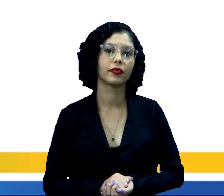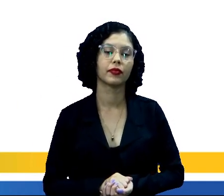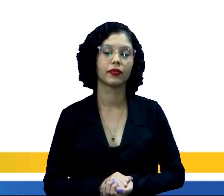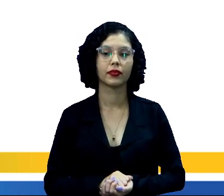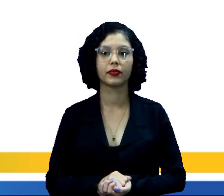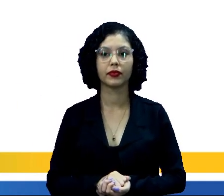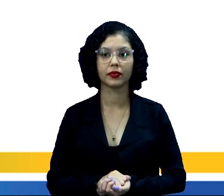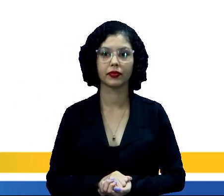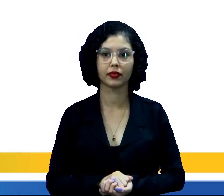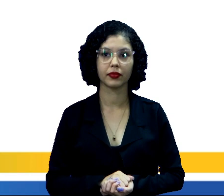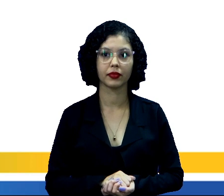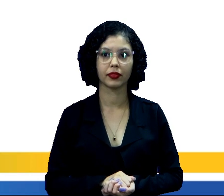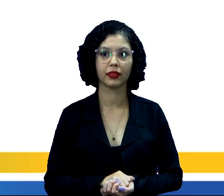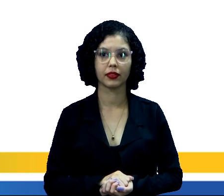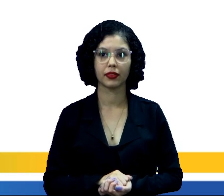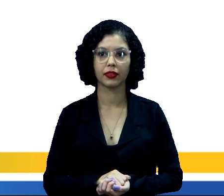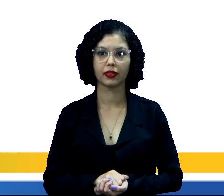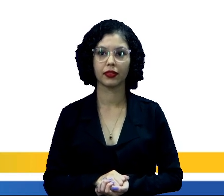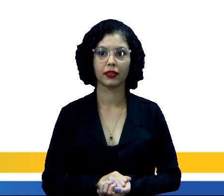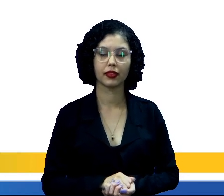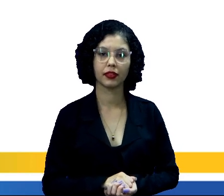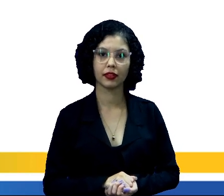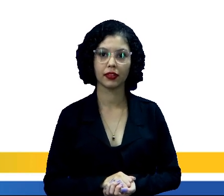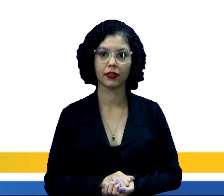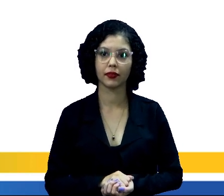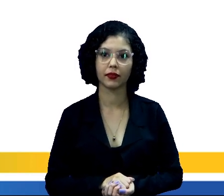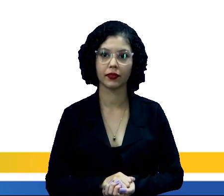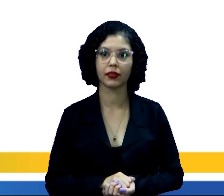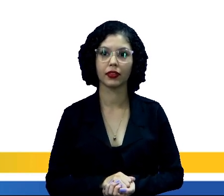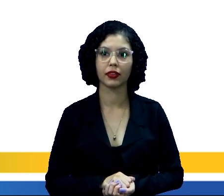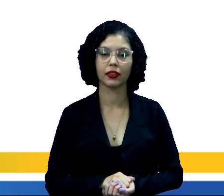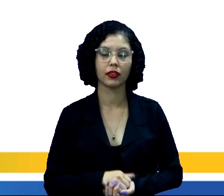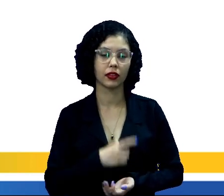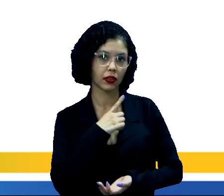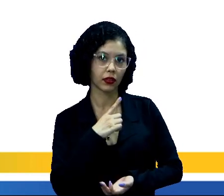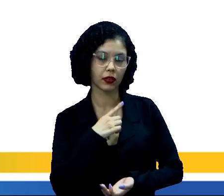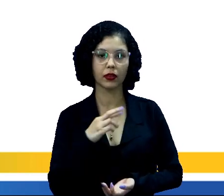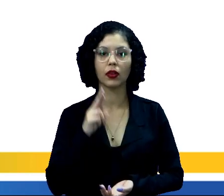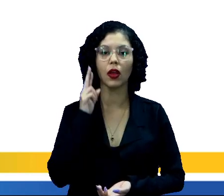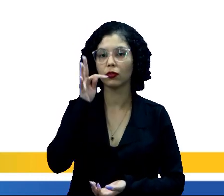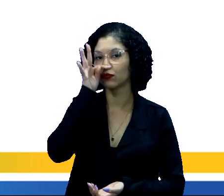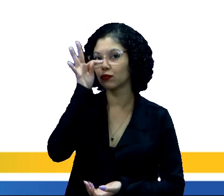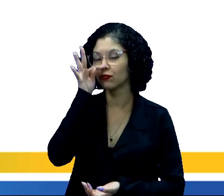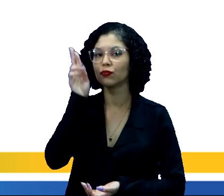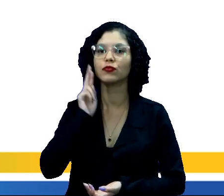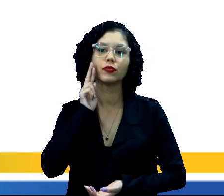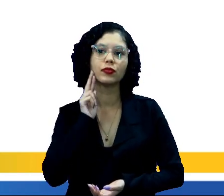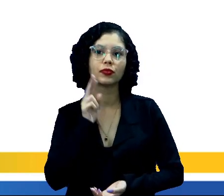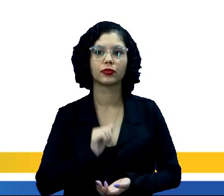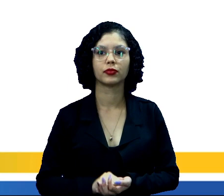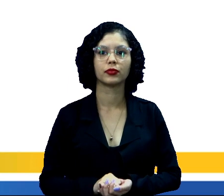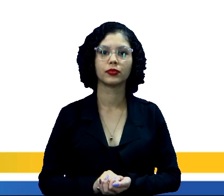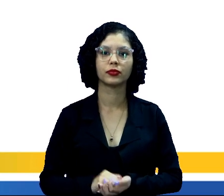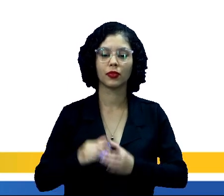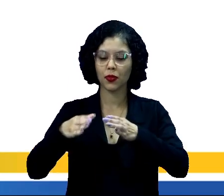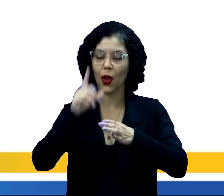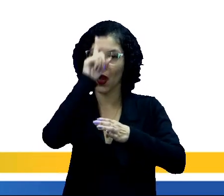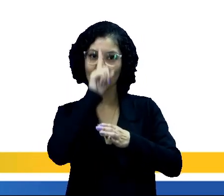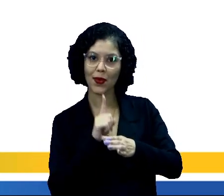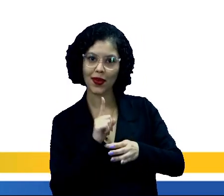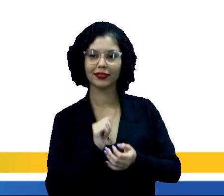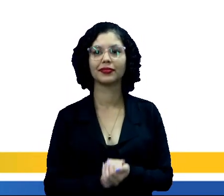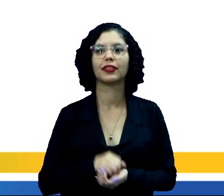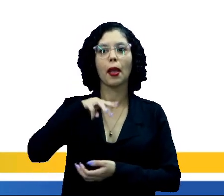are roses, sunflowers and daisies in the garden. Temos rosas, girassóis